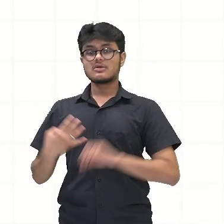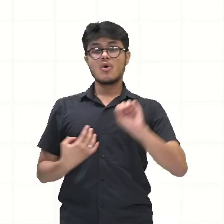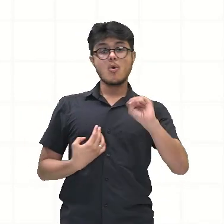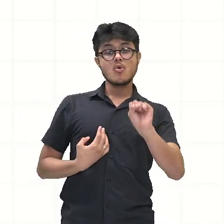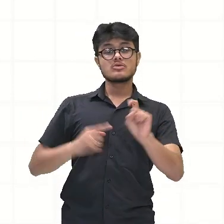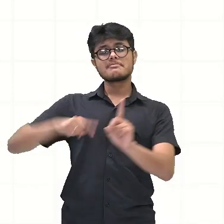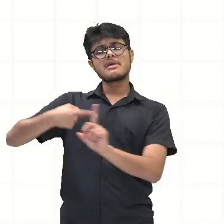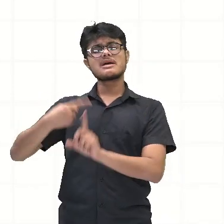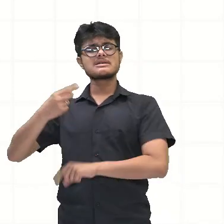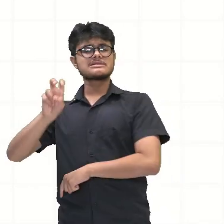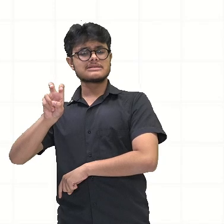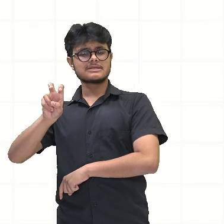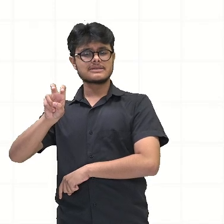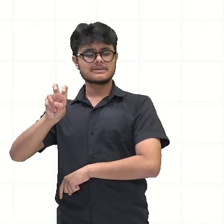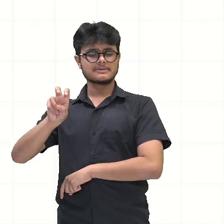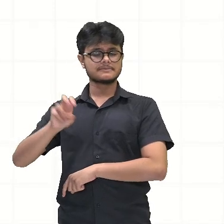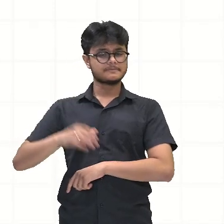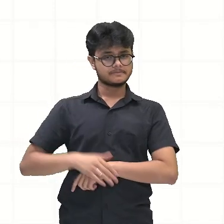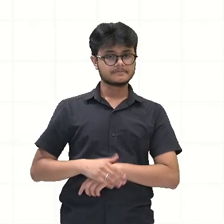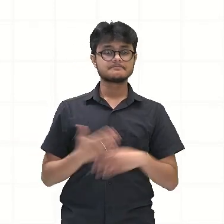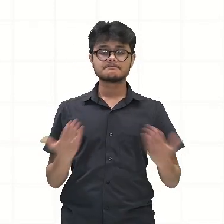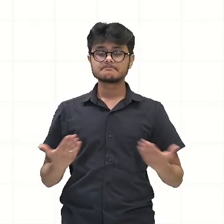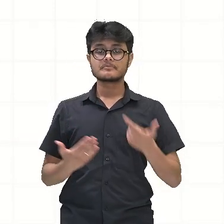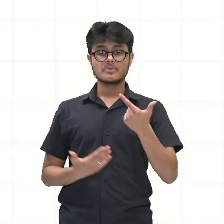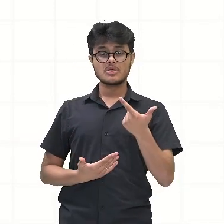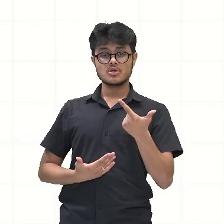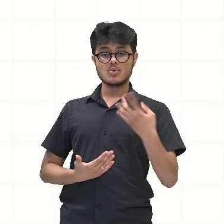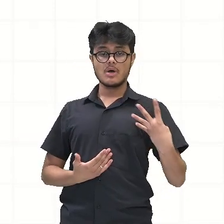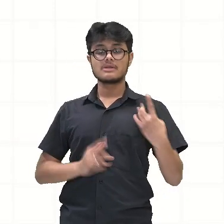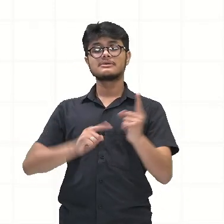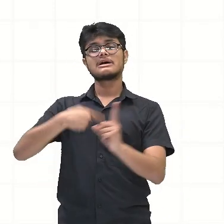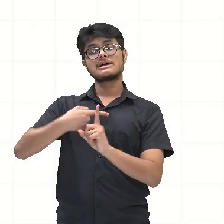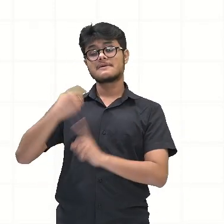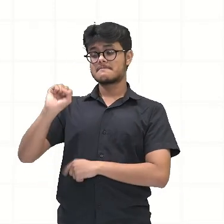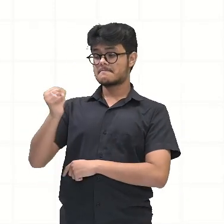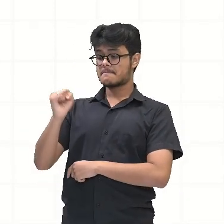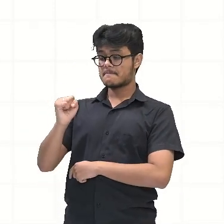5. 24 mais 8 dá